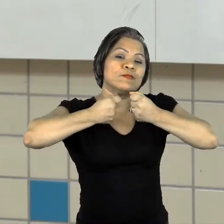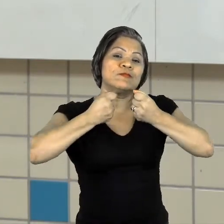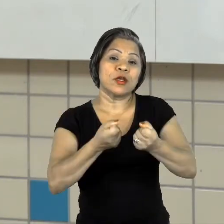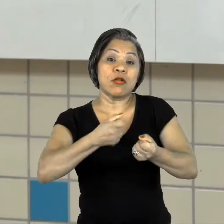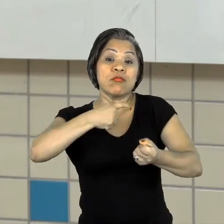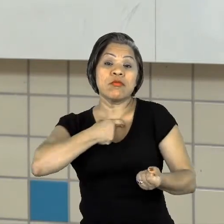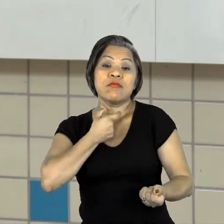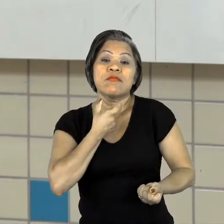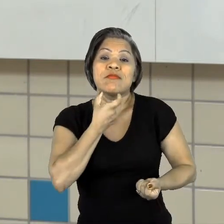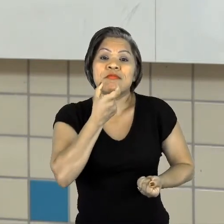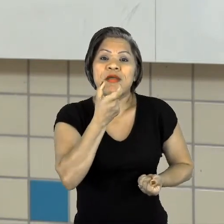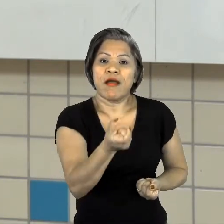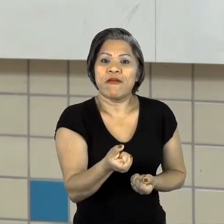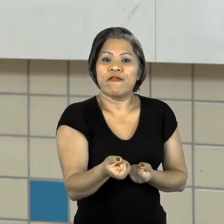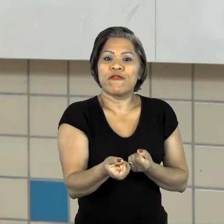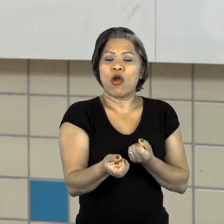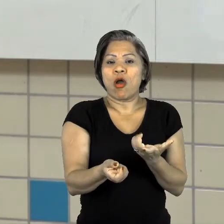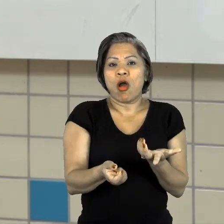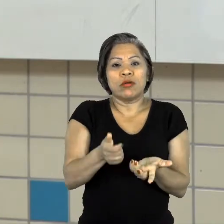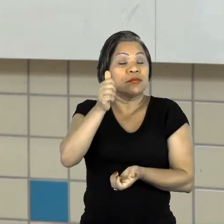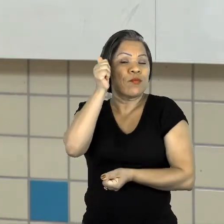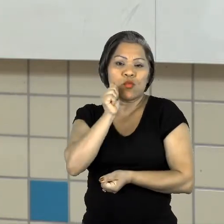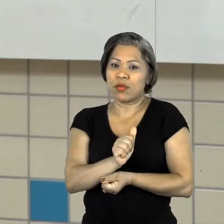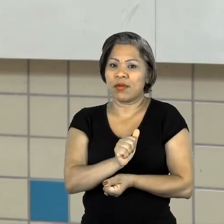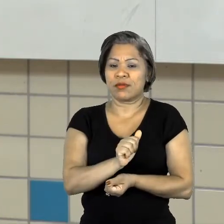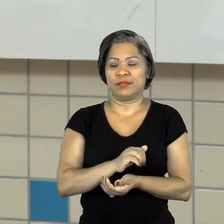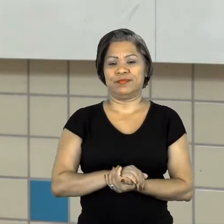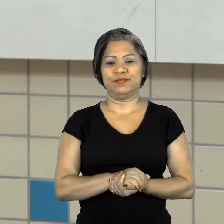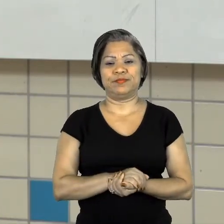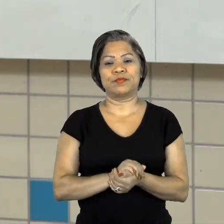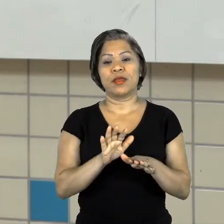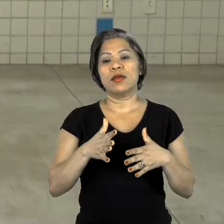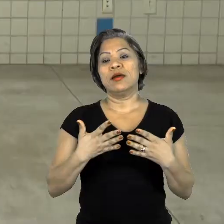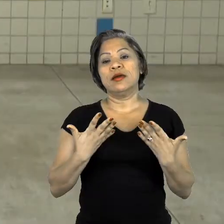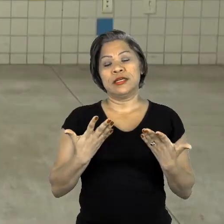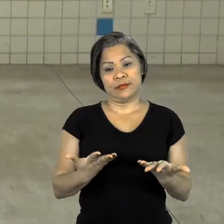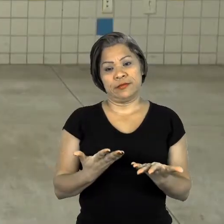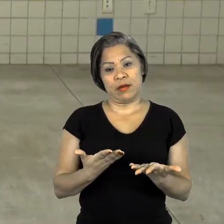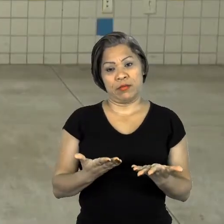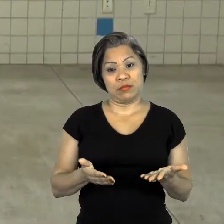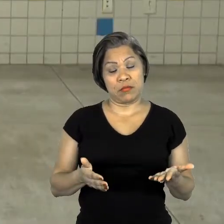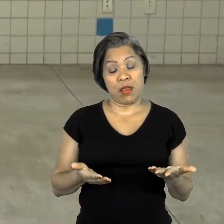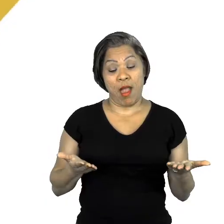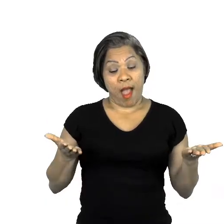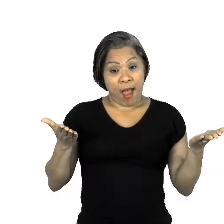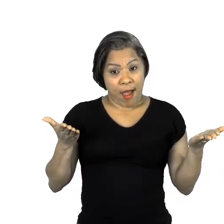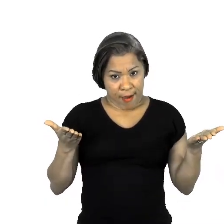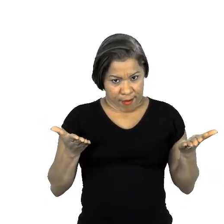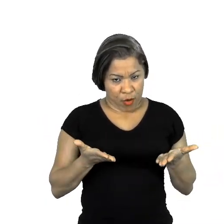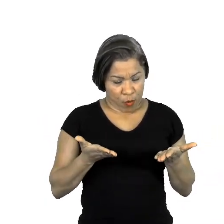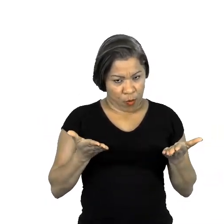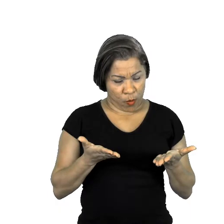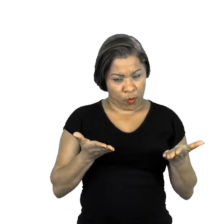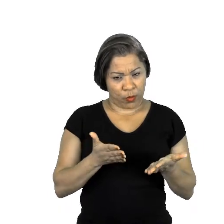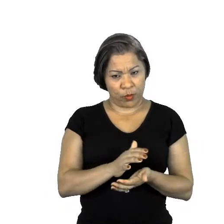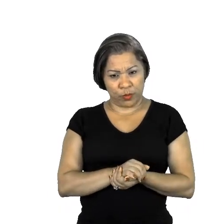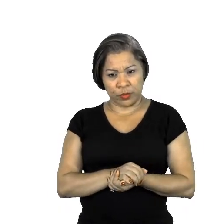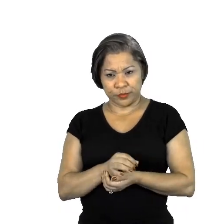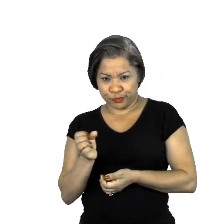voz à figura feminina. Bem, e mais recentemente, nós tivemos também